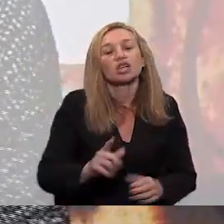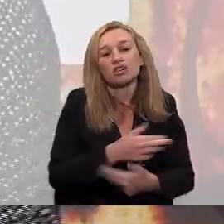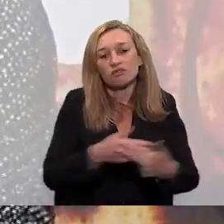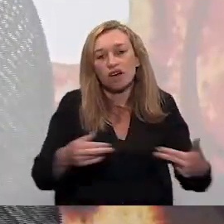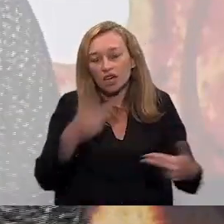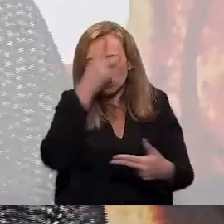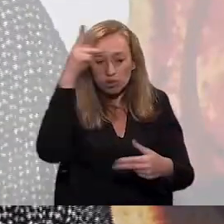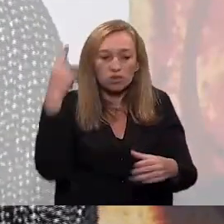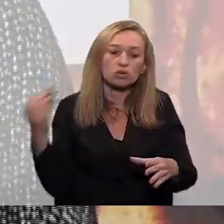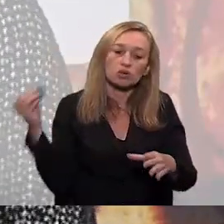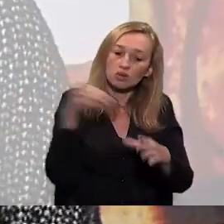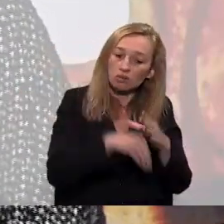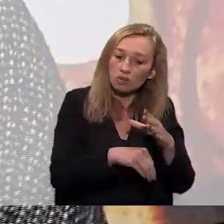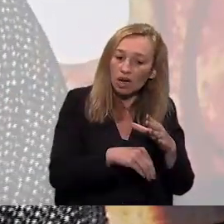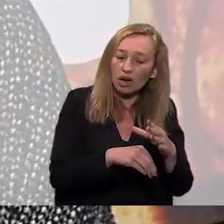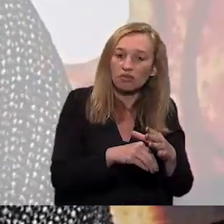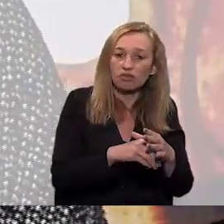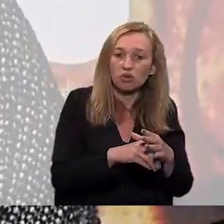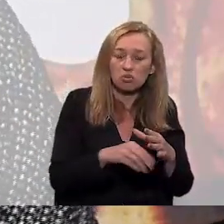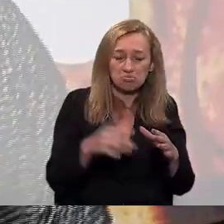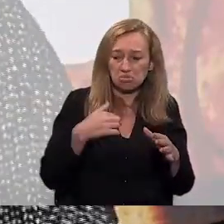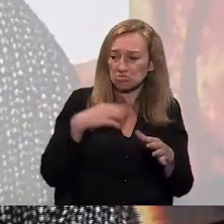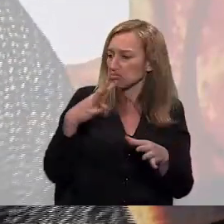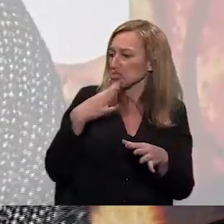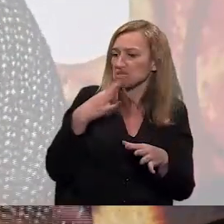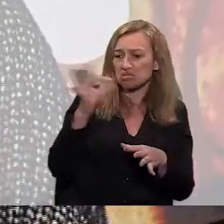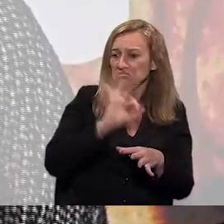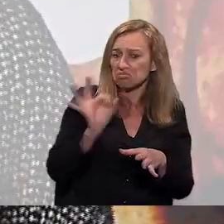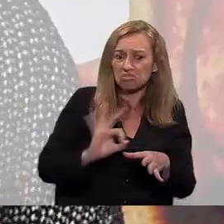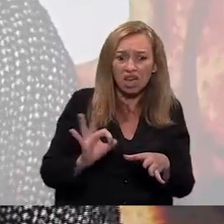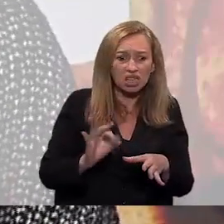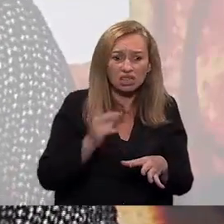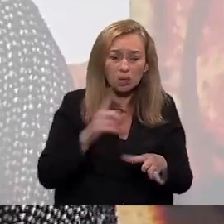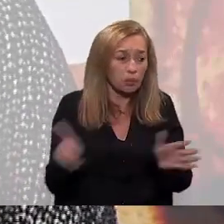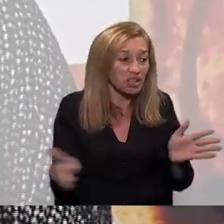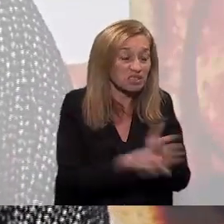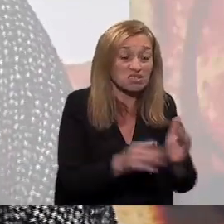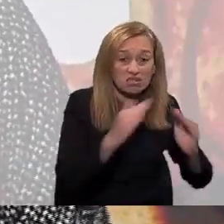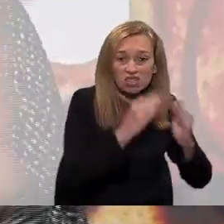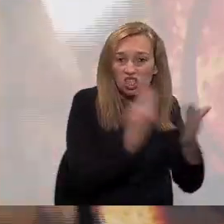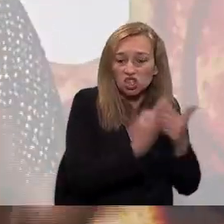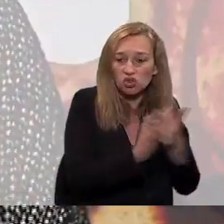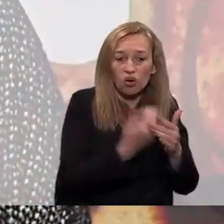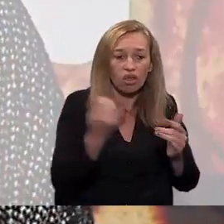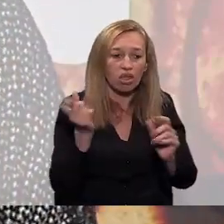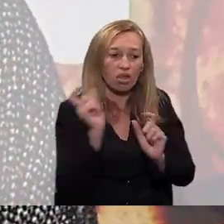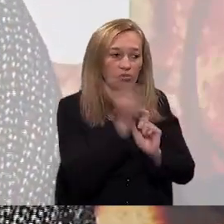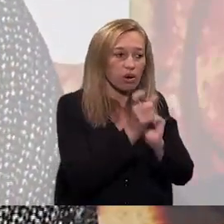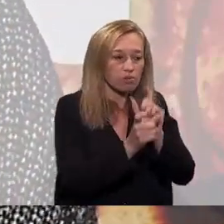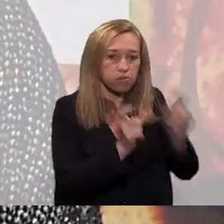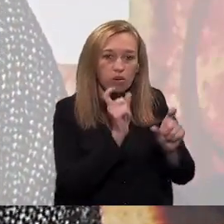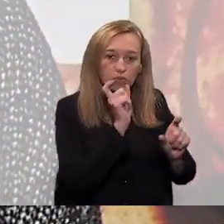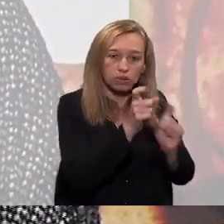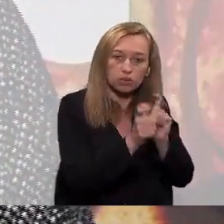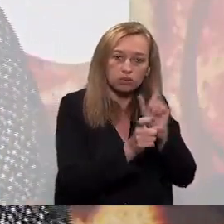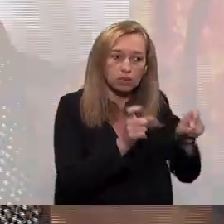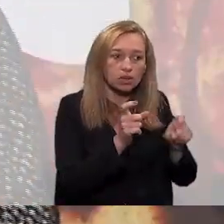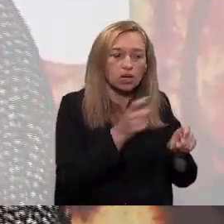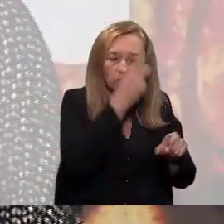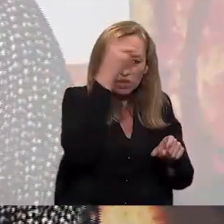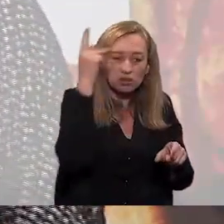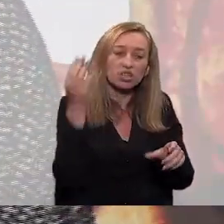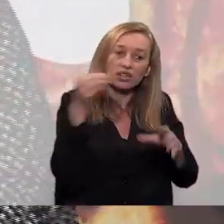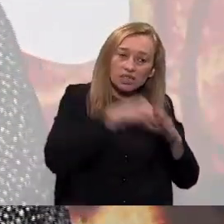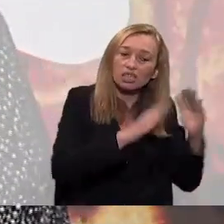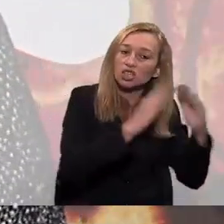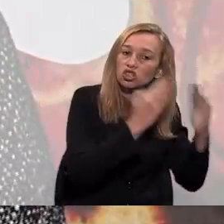entravam várias pessoas que eu não conhecia, que não faziam nem parte da escola, e todas elas me xingavam muito ali, gente da